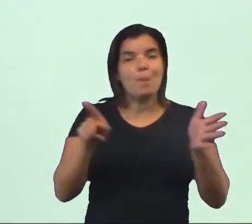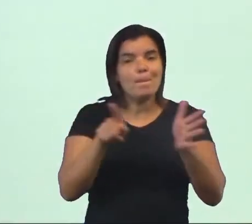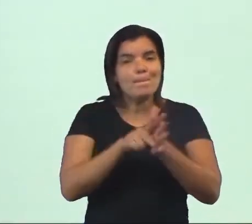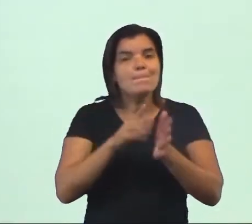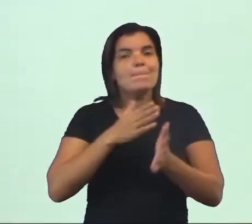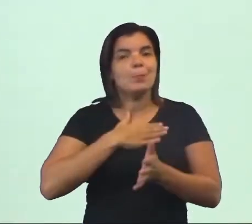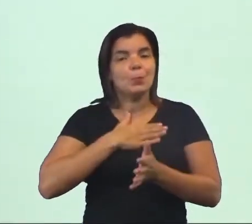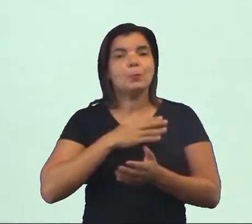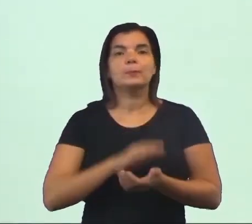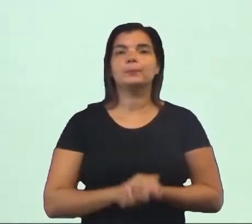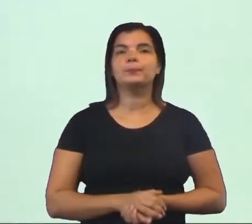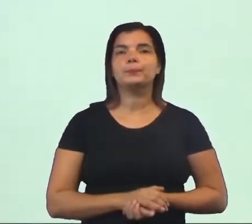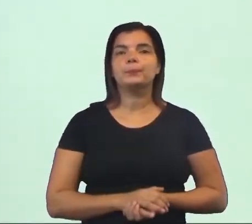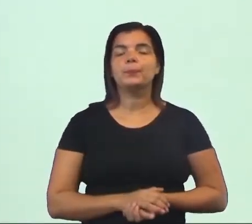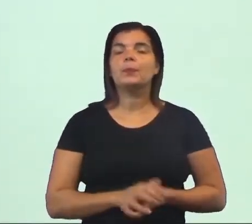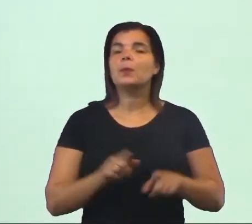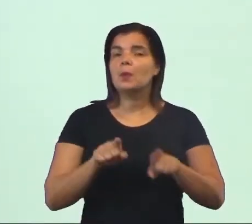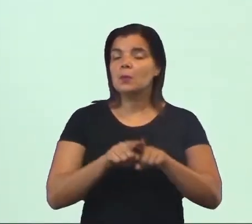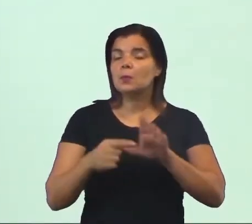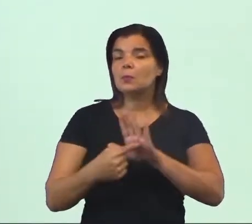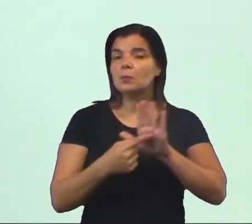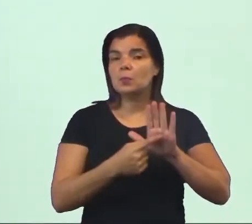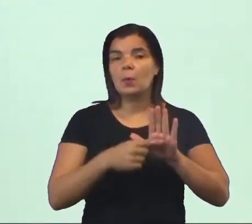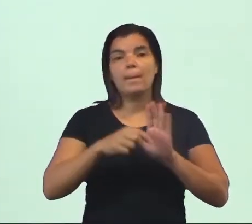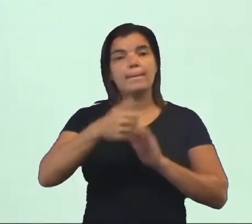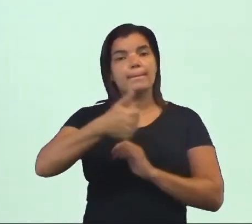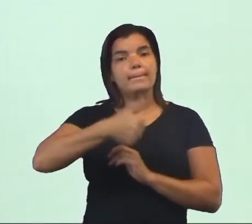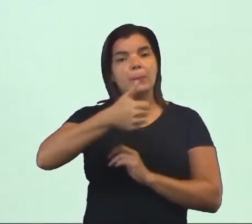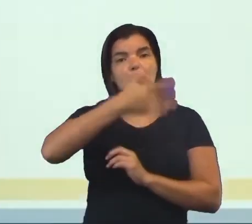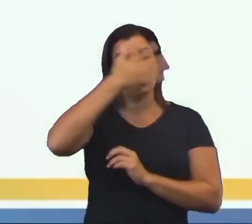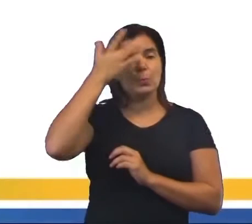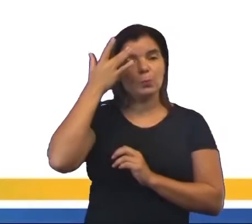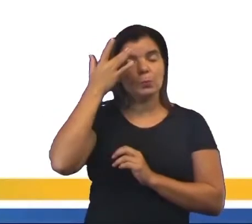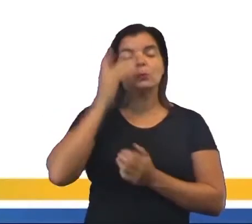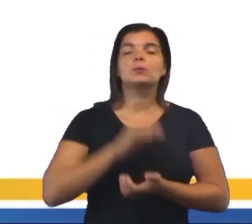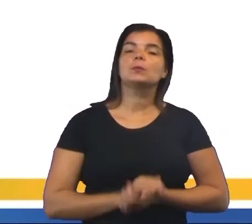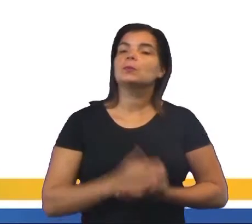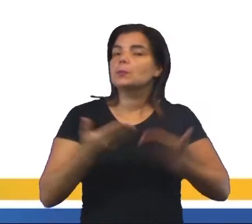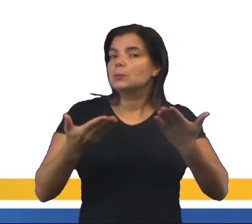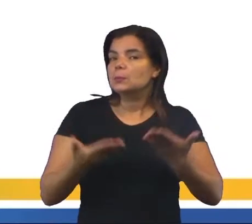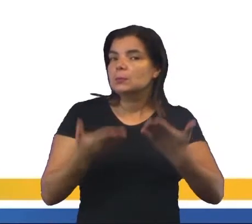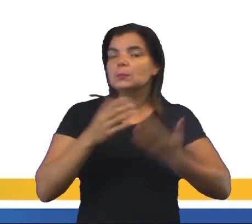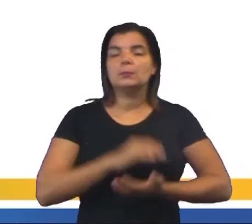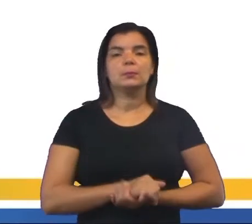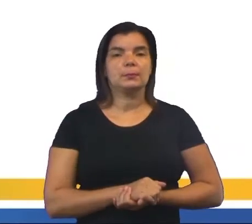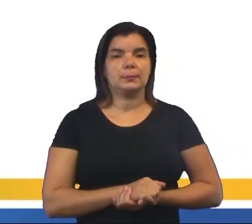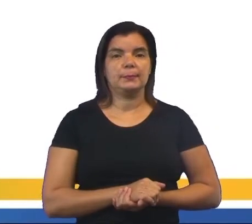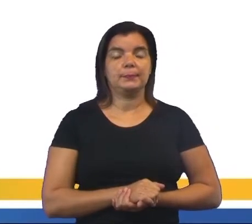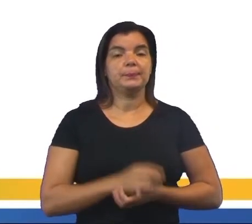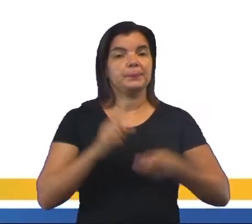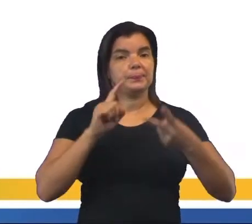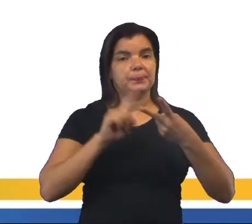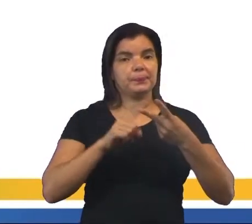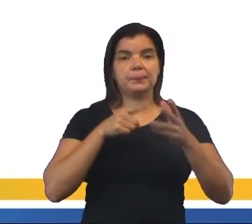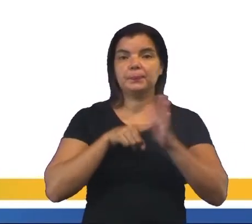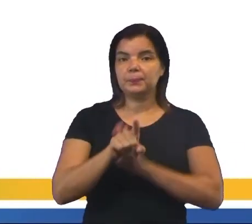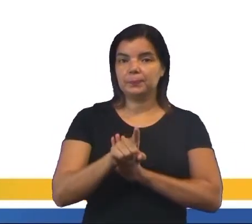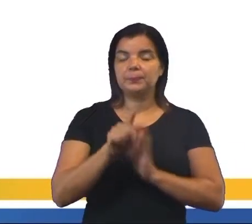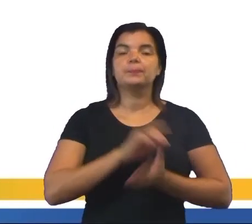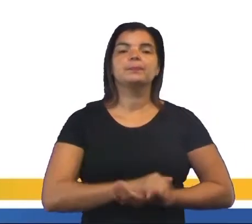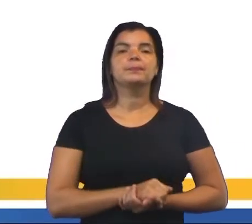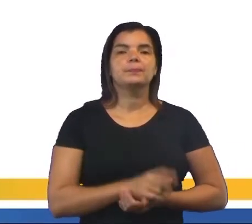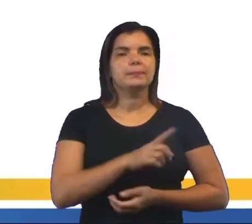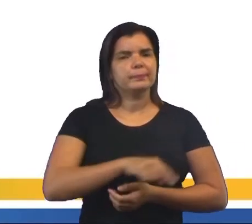essas marcas, elas indicam a primeira pessoa do discurso. Agora, vamos à segunda pergunta, né?